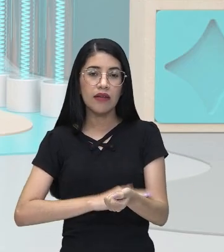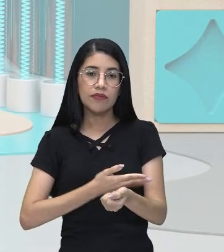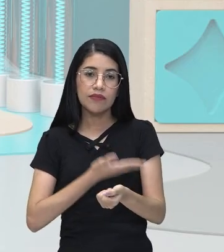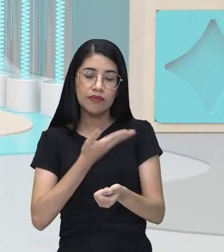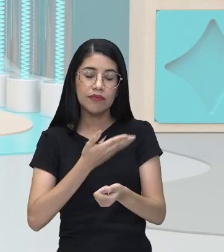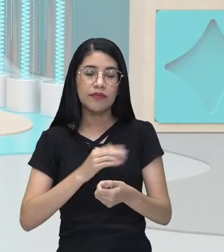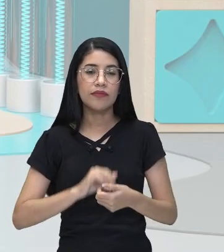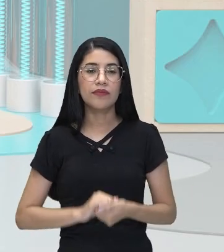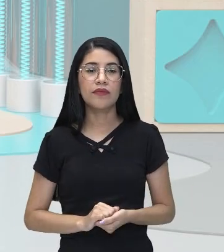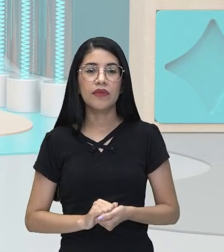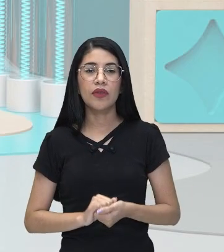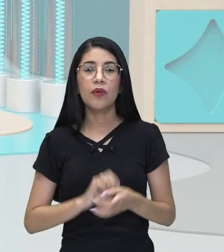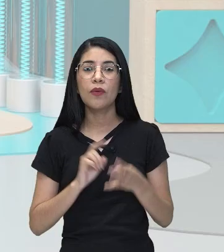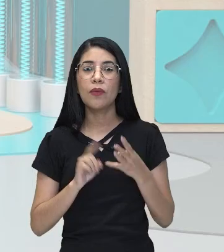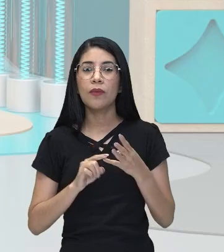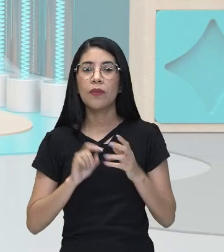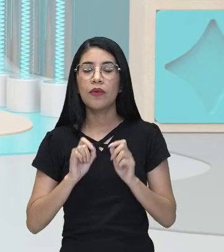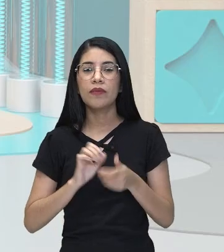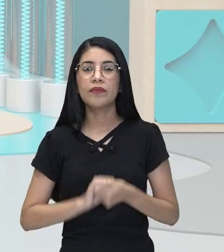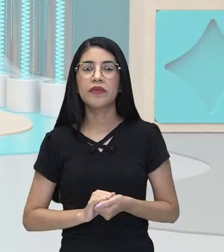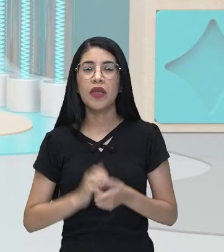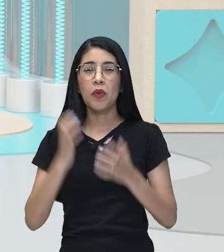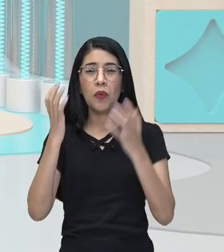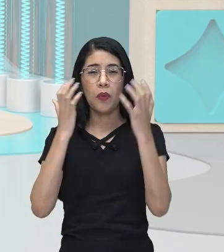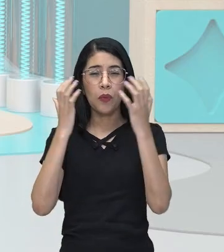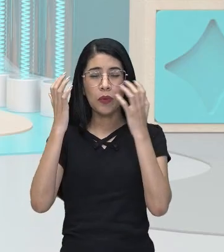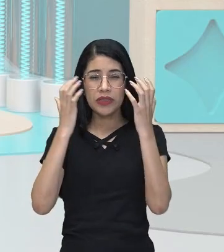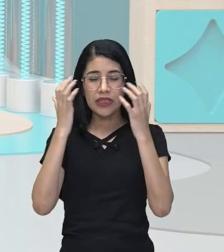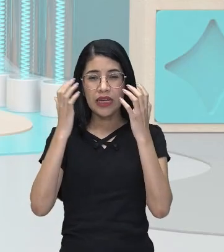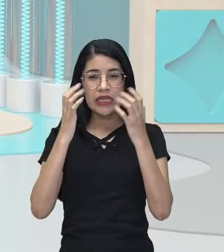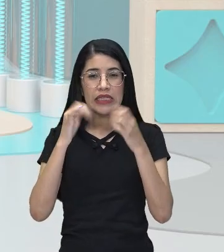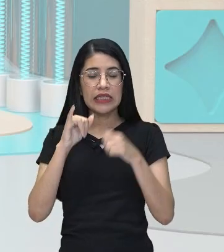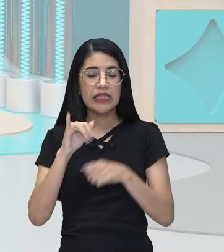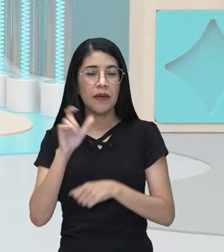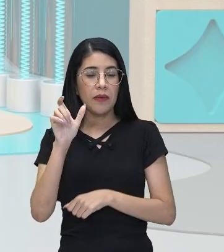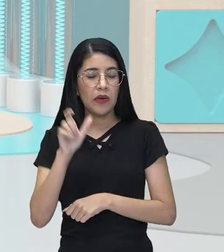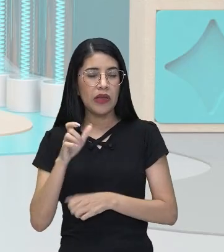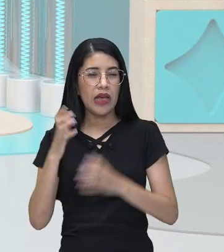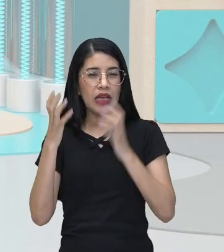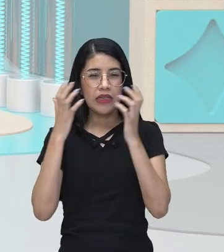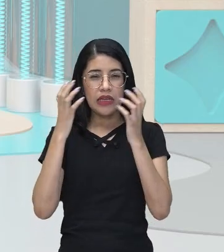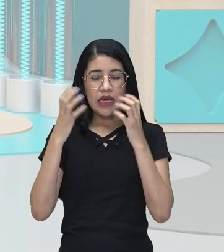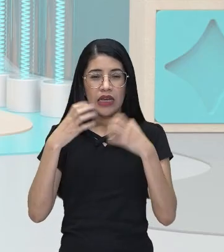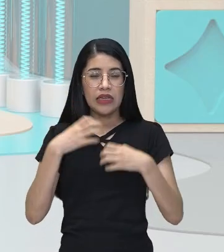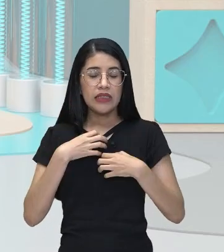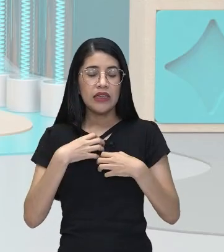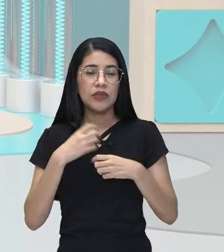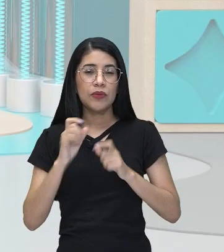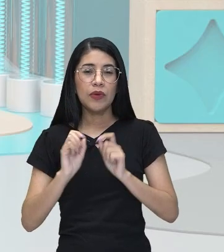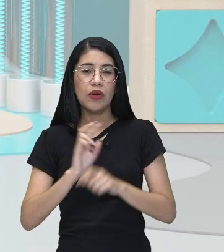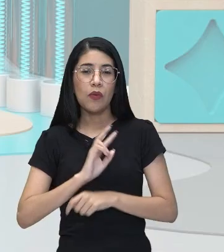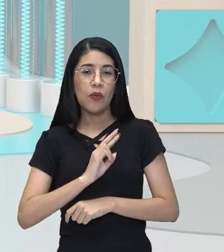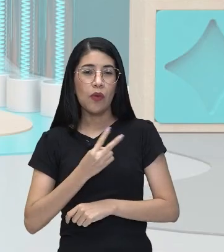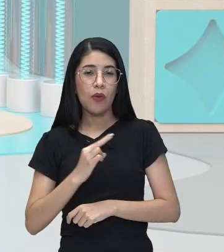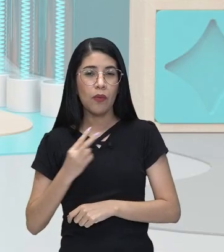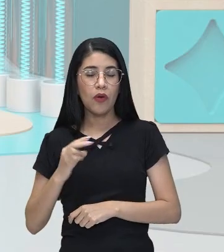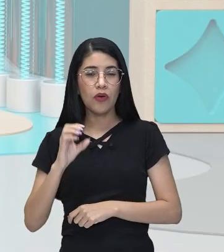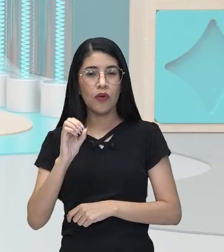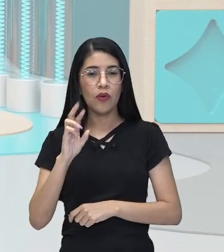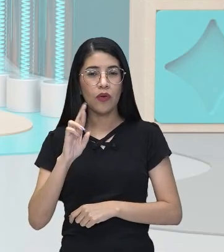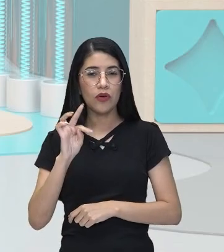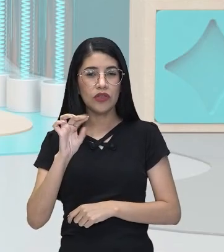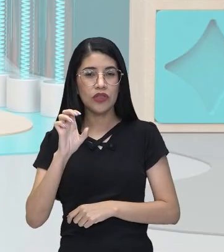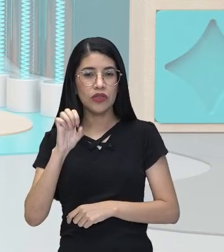quarto fator aí de risco, tá aí, ó, é o nível de estresse. Quando você fica muito estressado, você libera um hormônio, né, chamado cortisol,